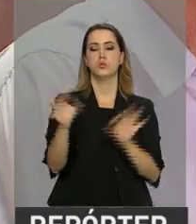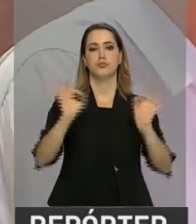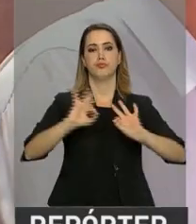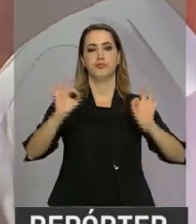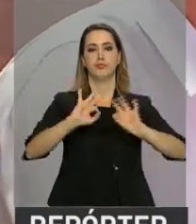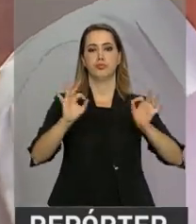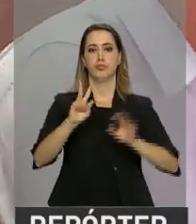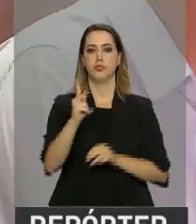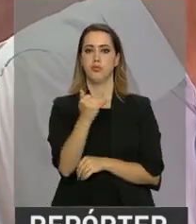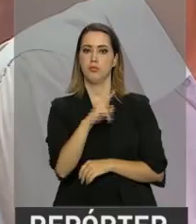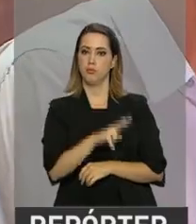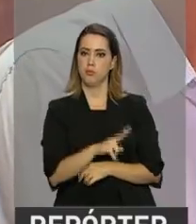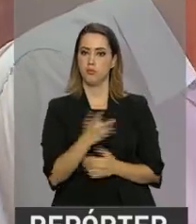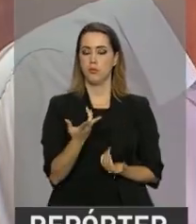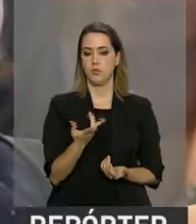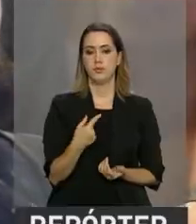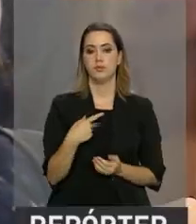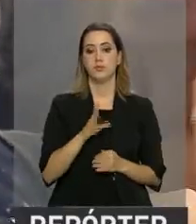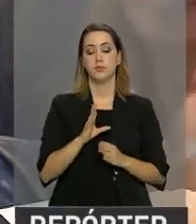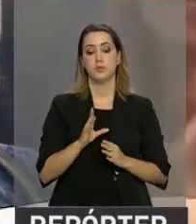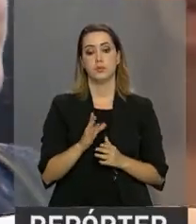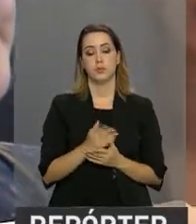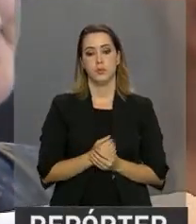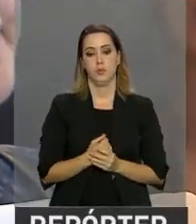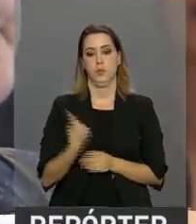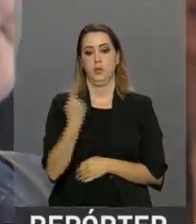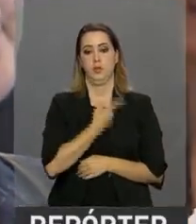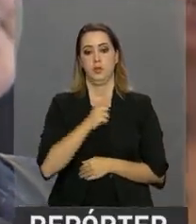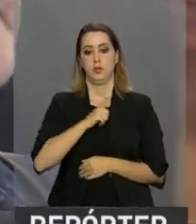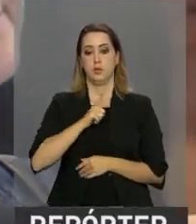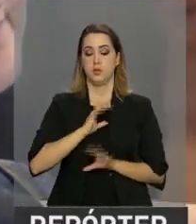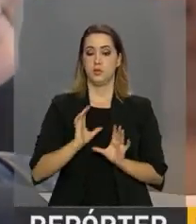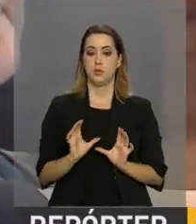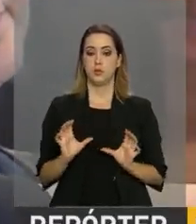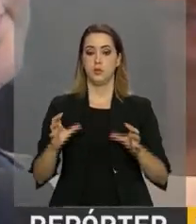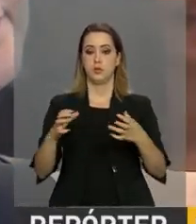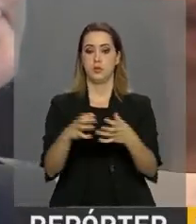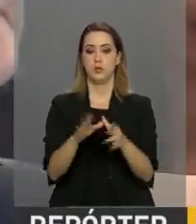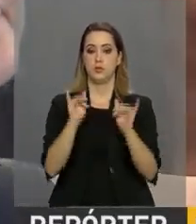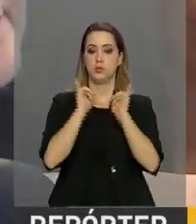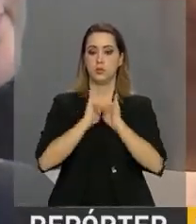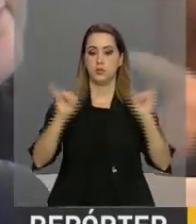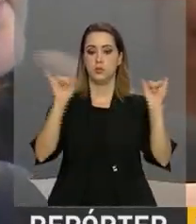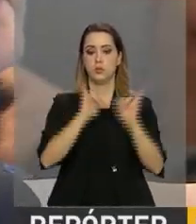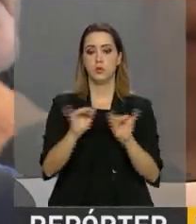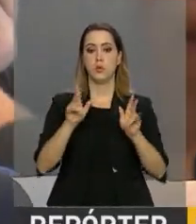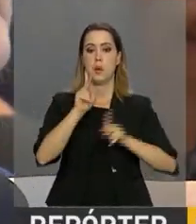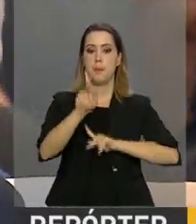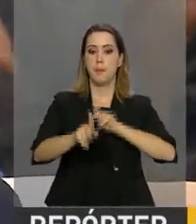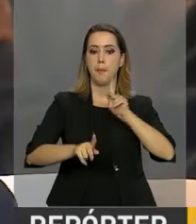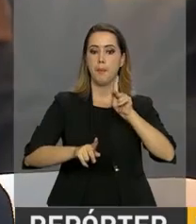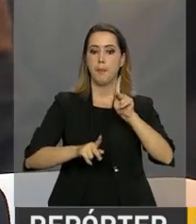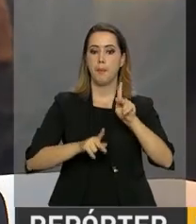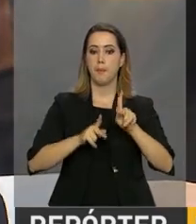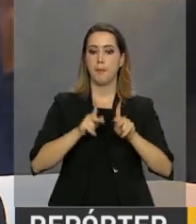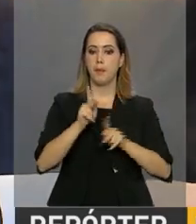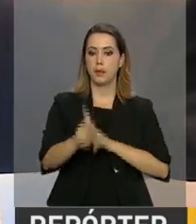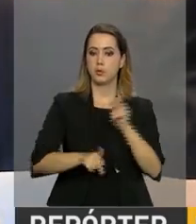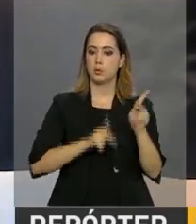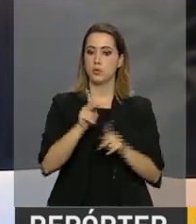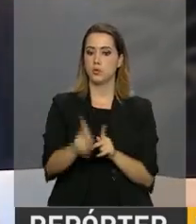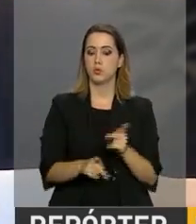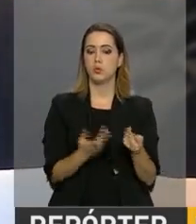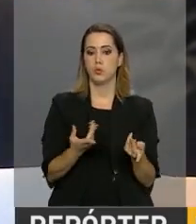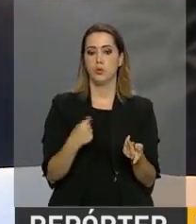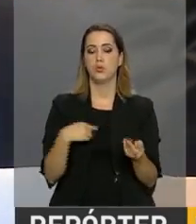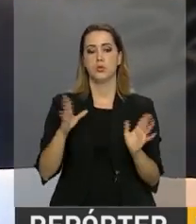ser levada às paróquias de todo o país. Nós temos uma rede de agentes de pastoral que são capacitados, que já estão